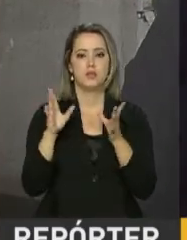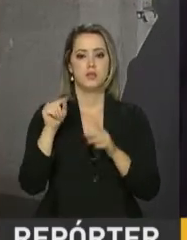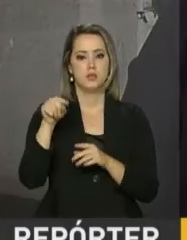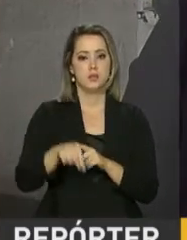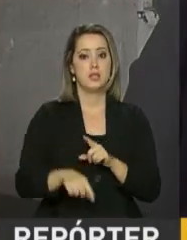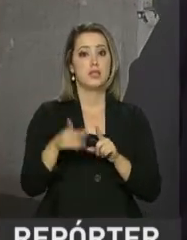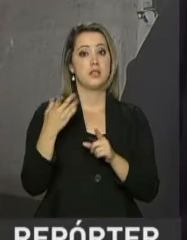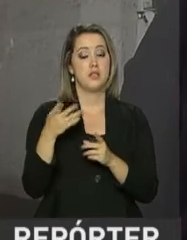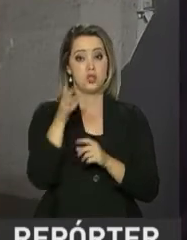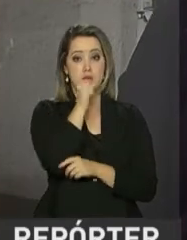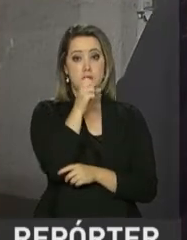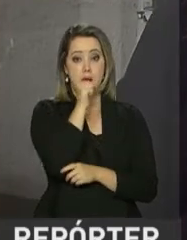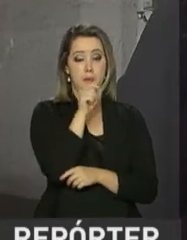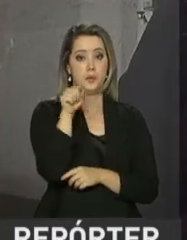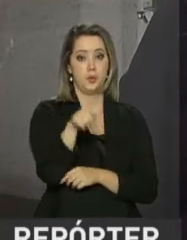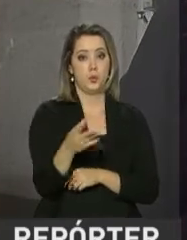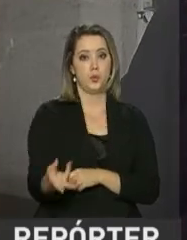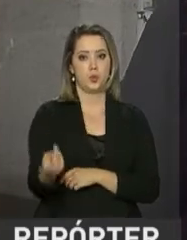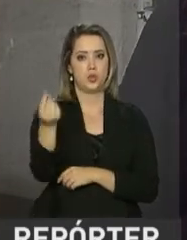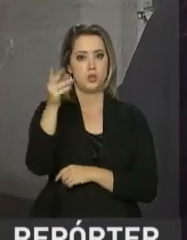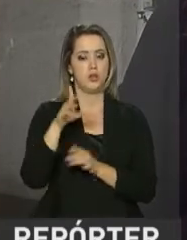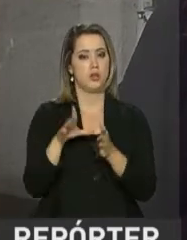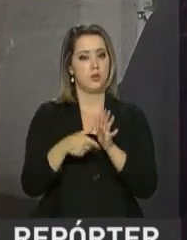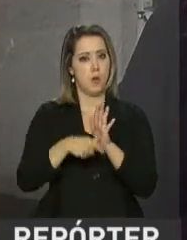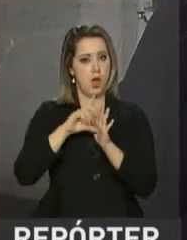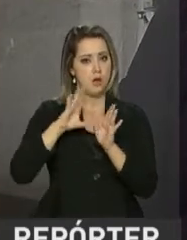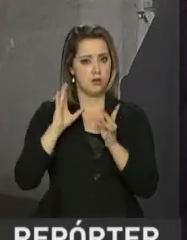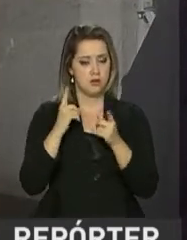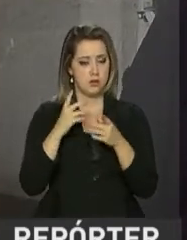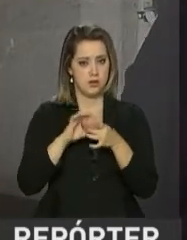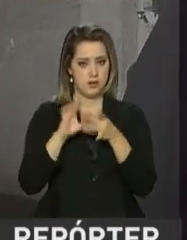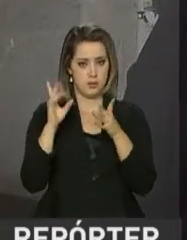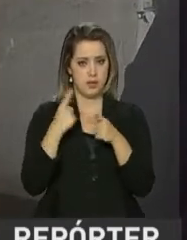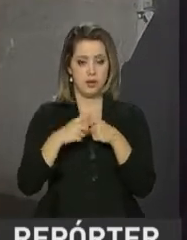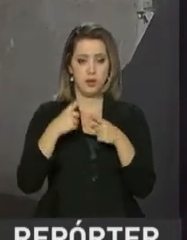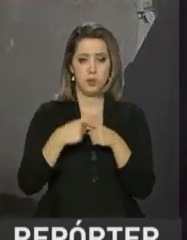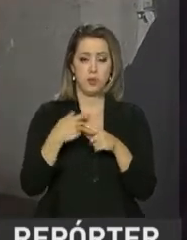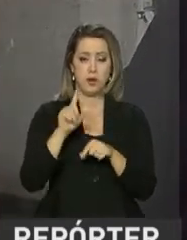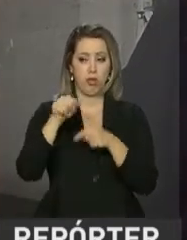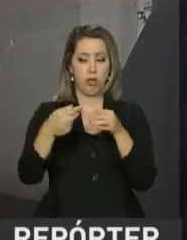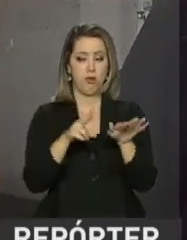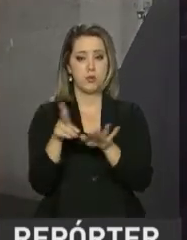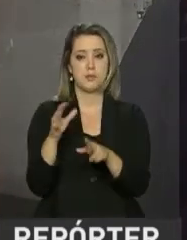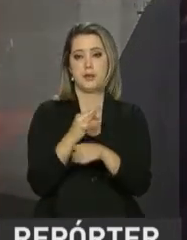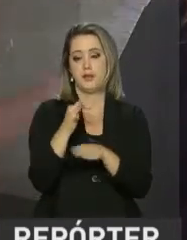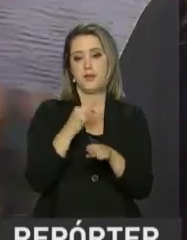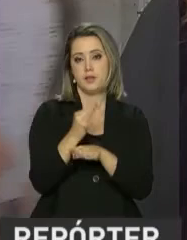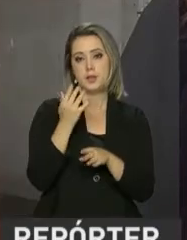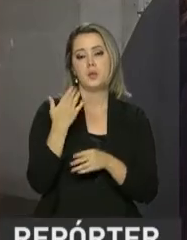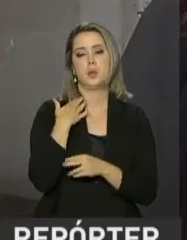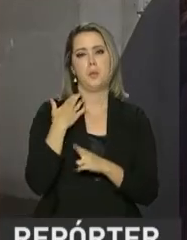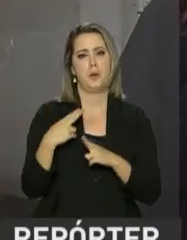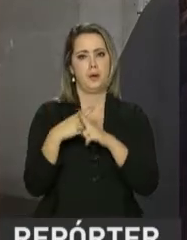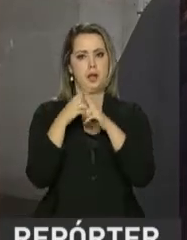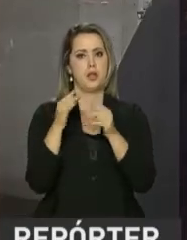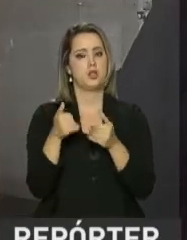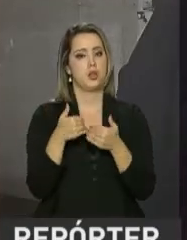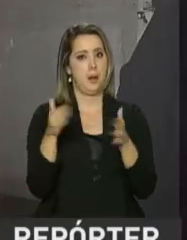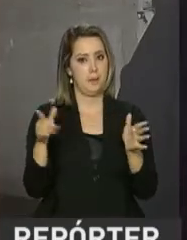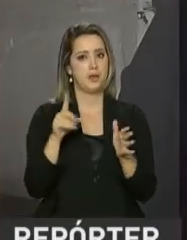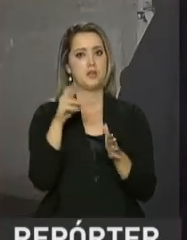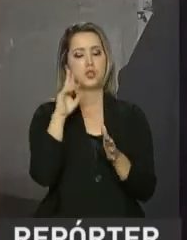deste sábado o saque foi antecipado em função do feriado de corpus christi e as agências da caixa econômica vão funcionar em regime